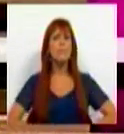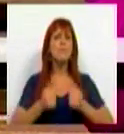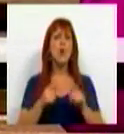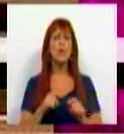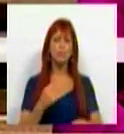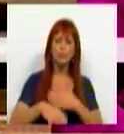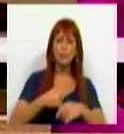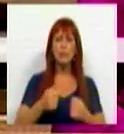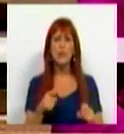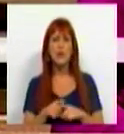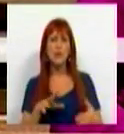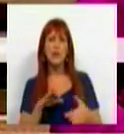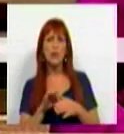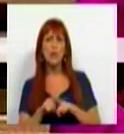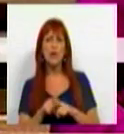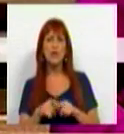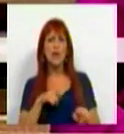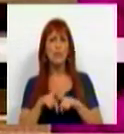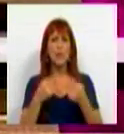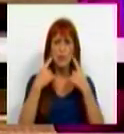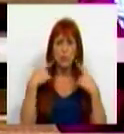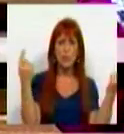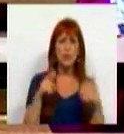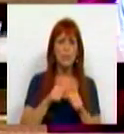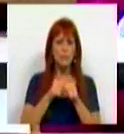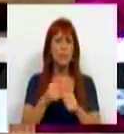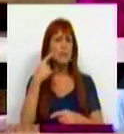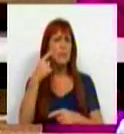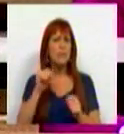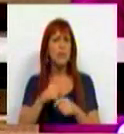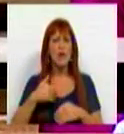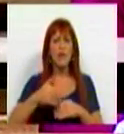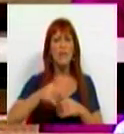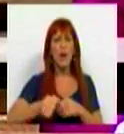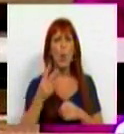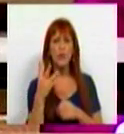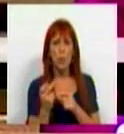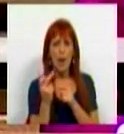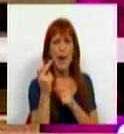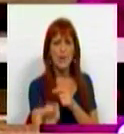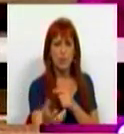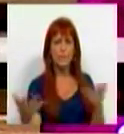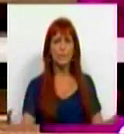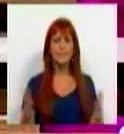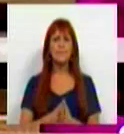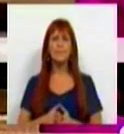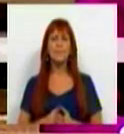a eficácia e a eficiência das políticas públicas, definindo uma visão para os próximos 4 anos.